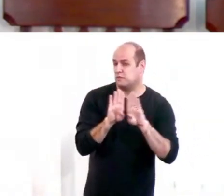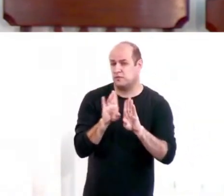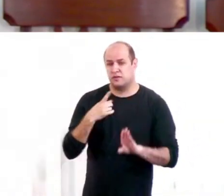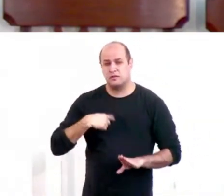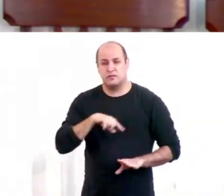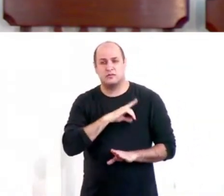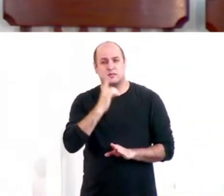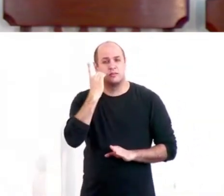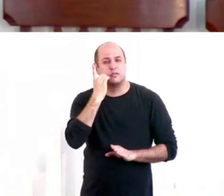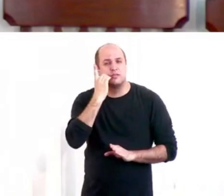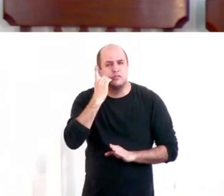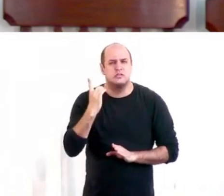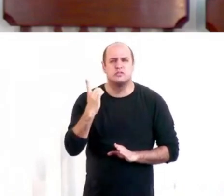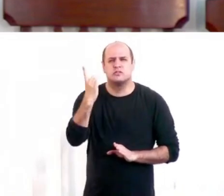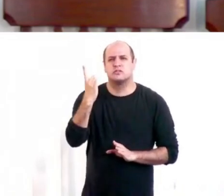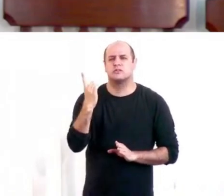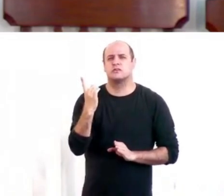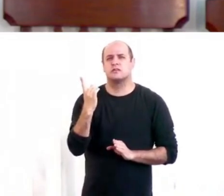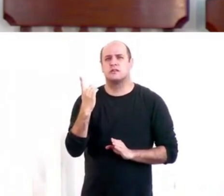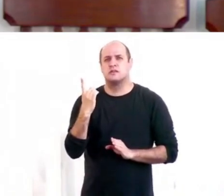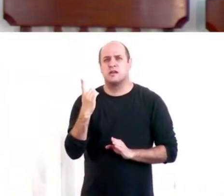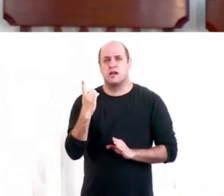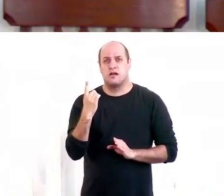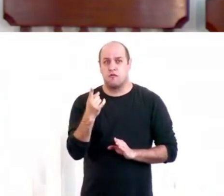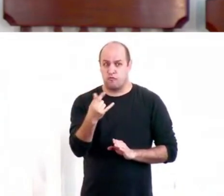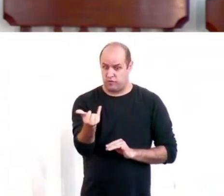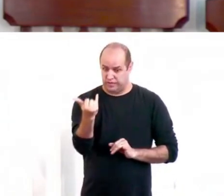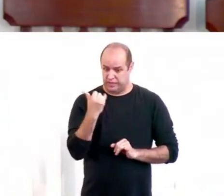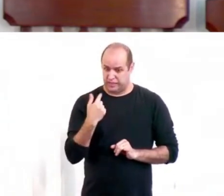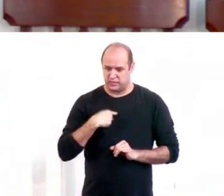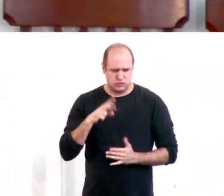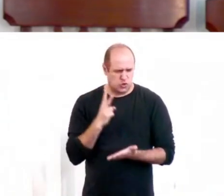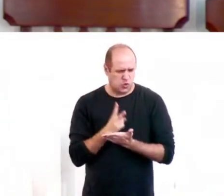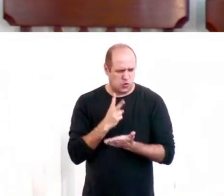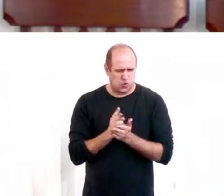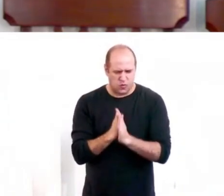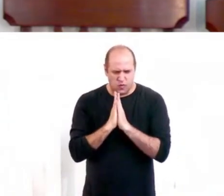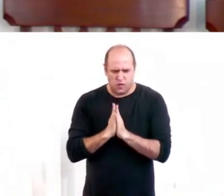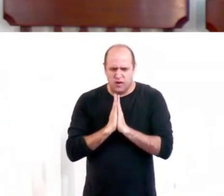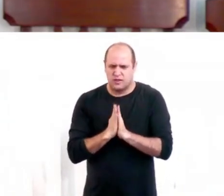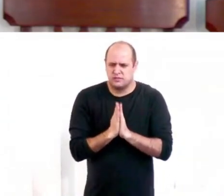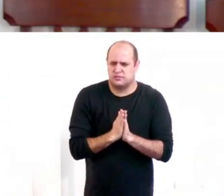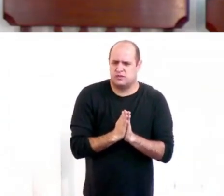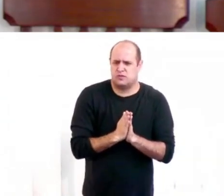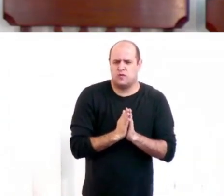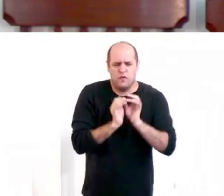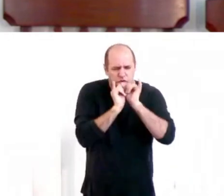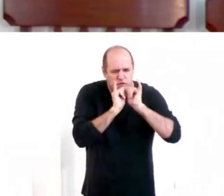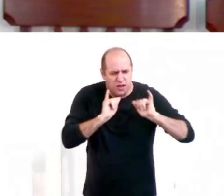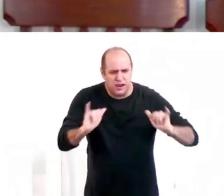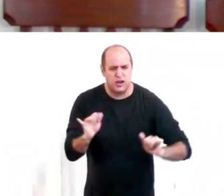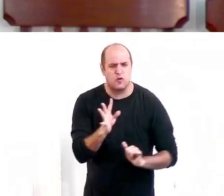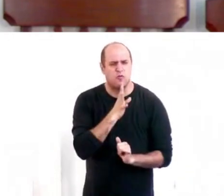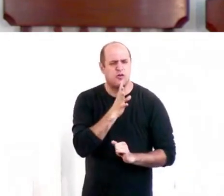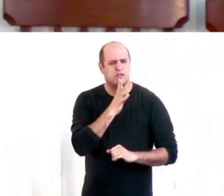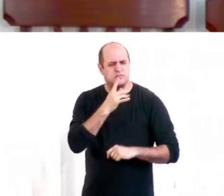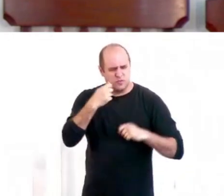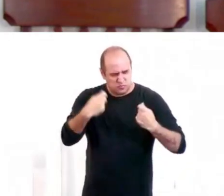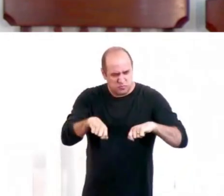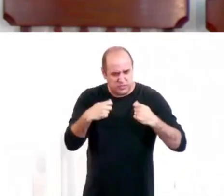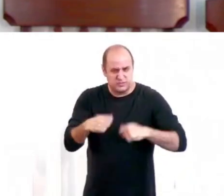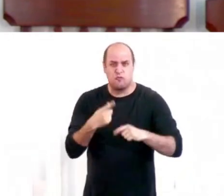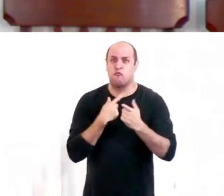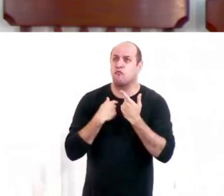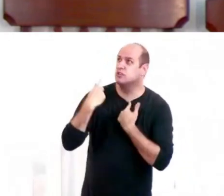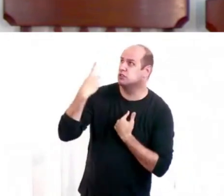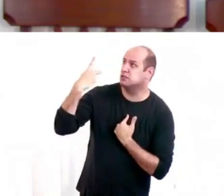que ouvimos, não cessamos de orar por vós e de pedir que transbordeis de pleno conhecimento da sua